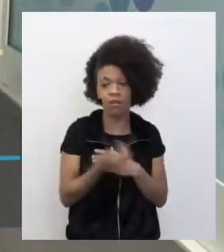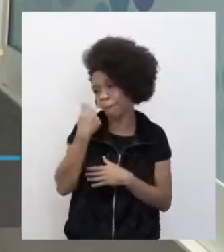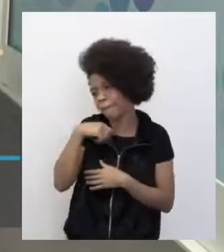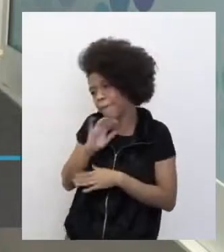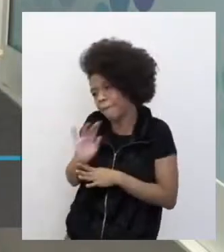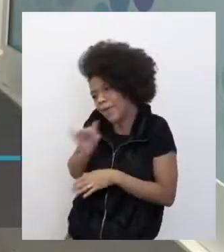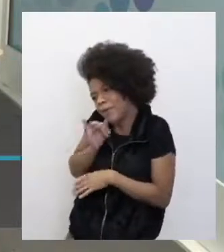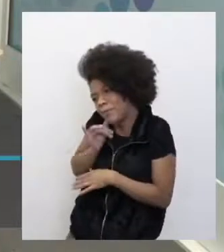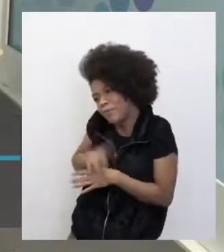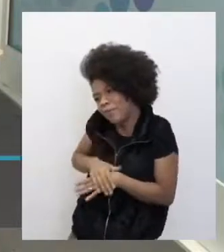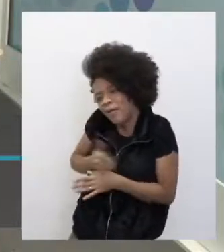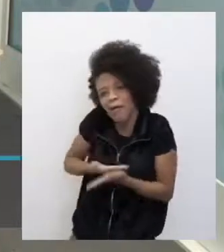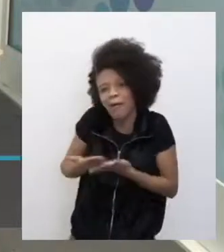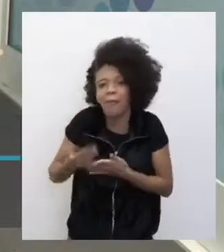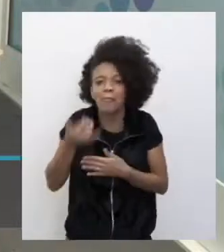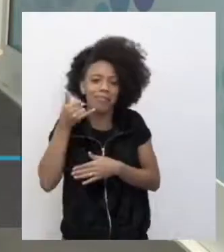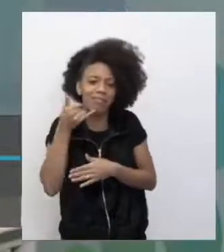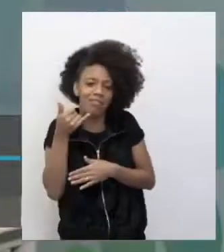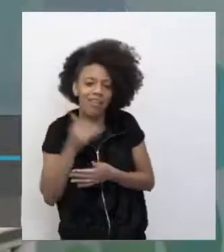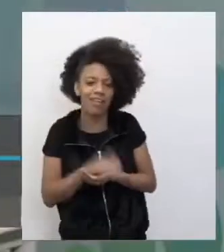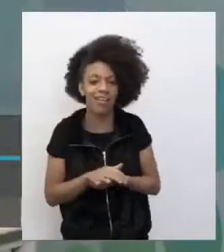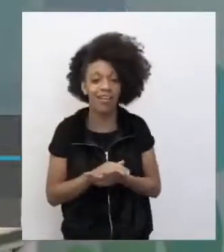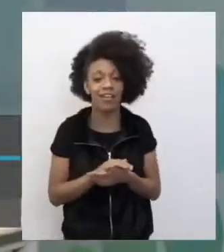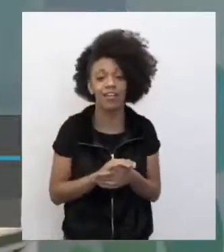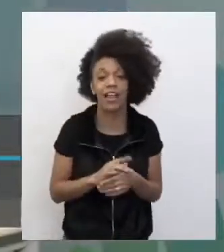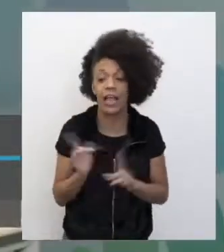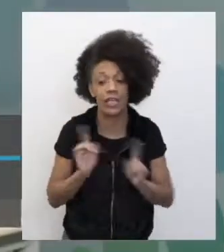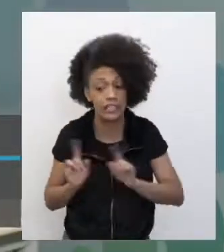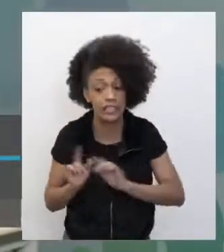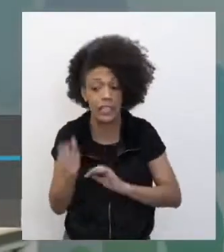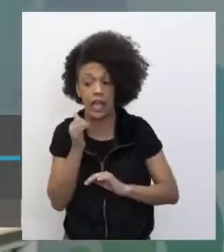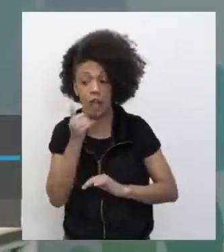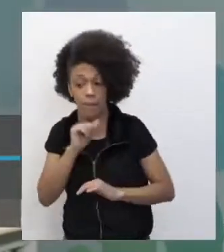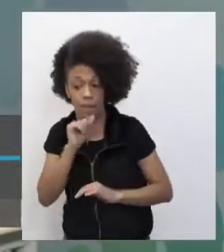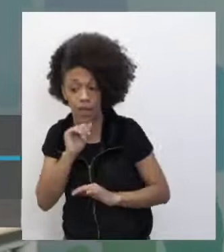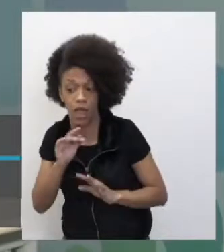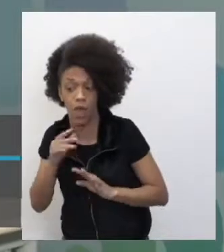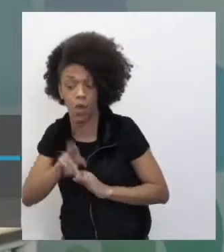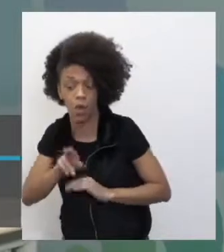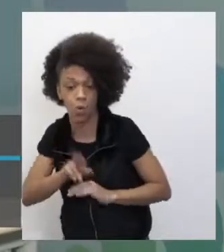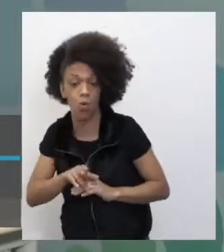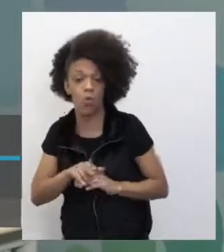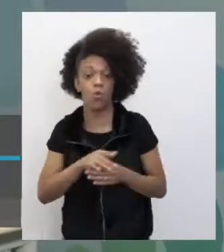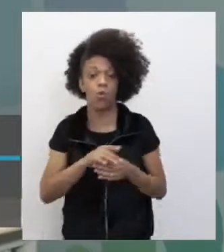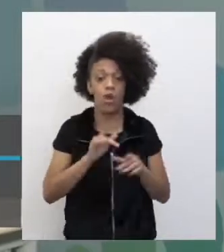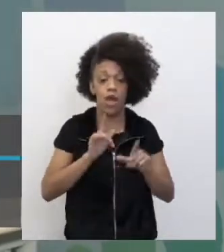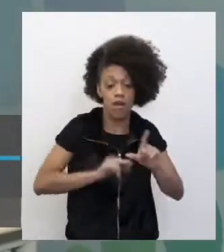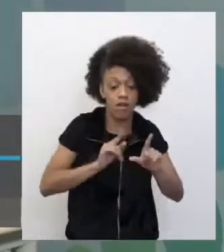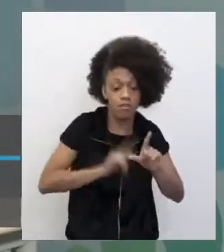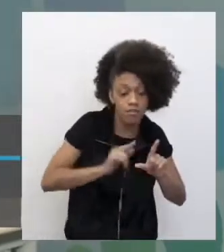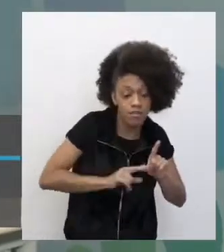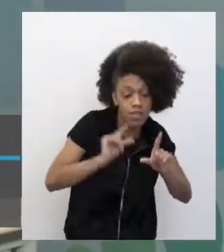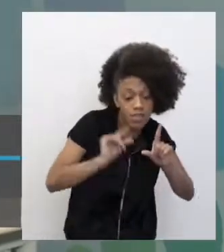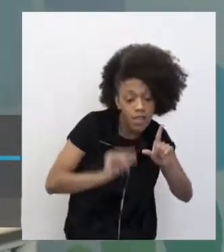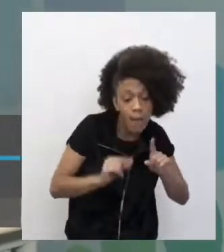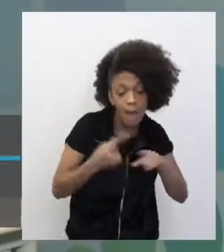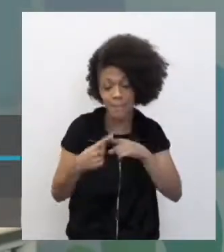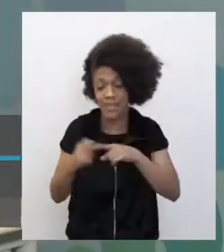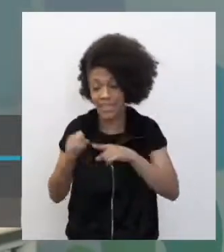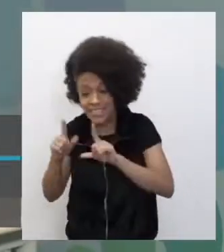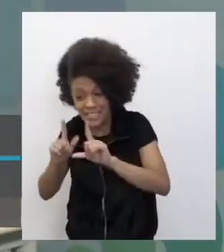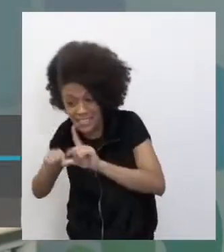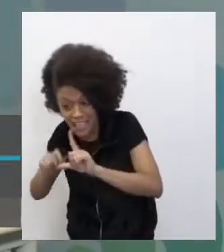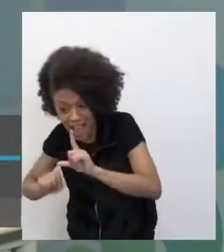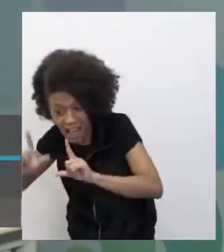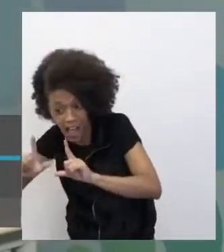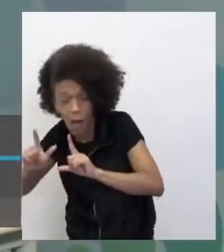exemplo, quando começou a usar o celular, começou, né? Tudo de caixa alta. Eu falei, não, mãe, olha, a gente usa caixa baixa que parece que você está gritando, né? E isso até